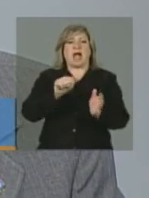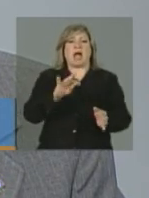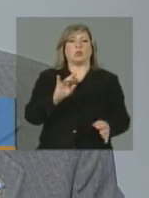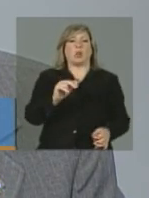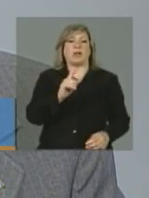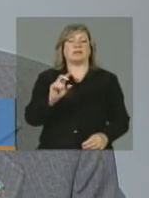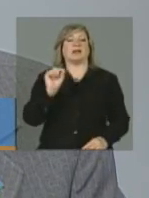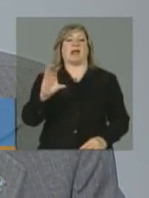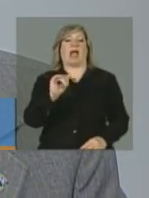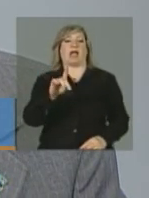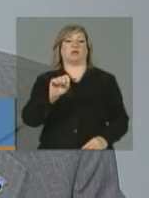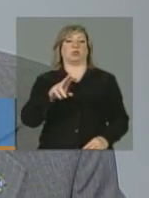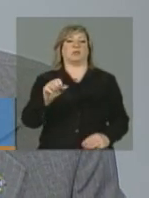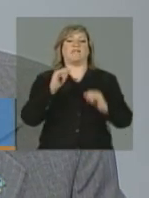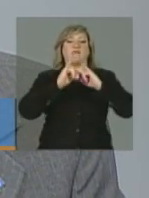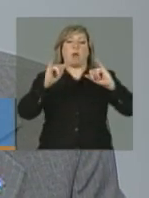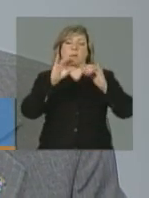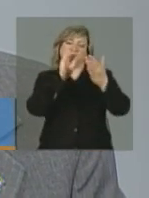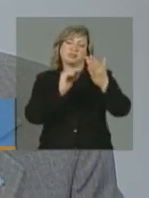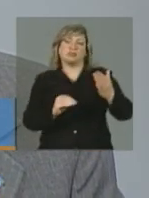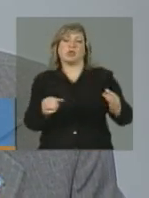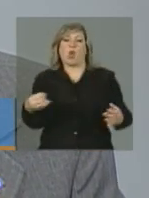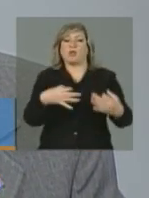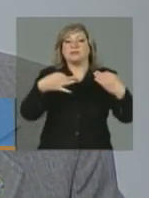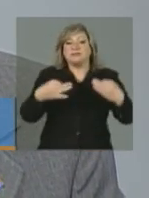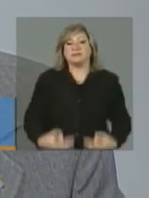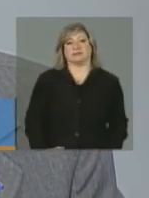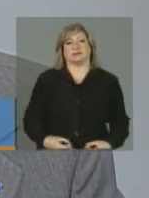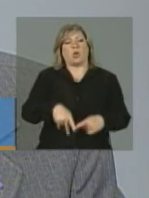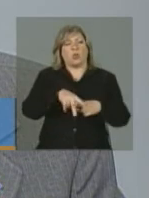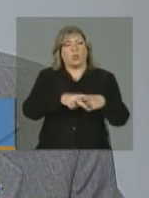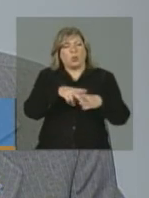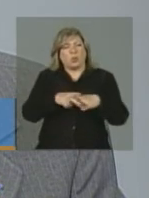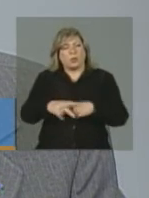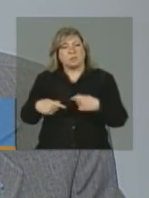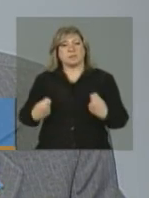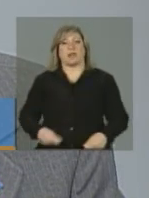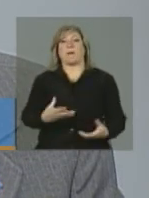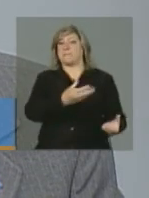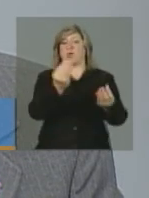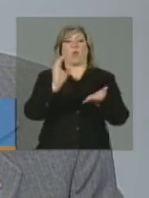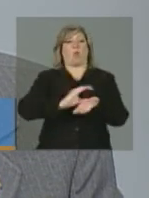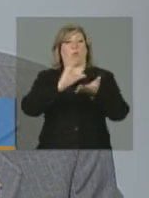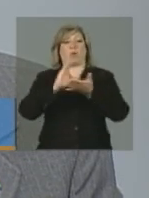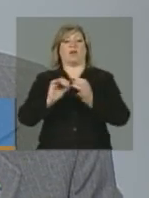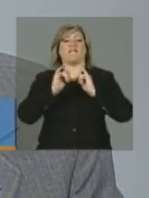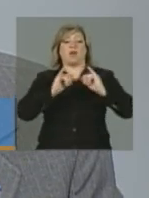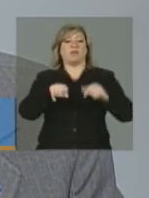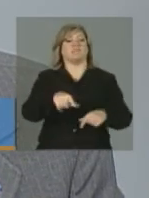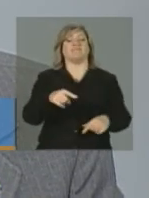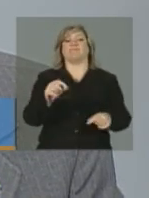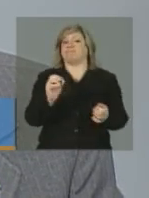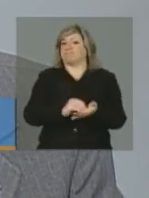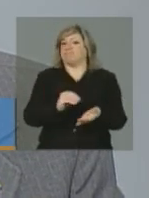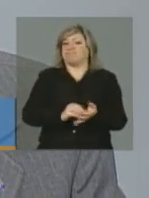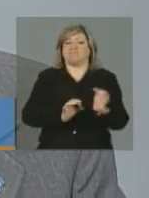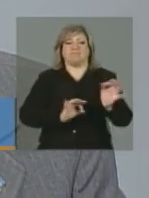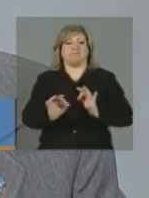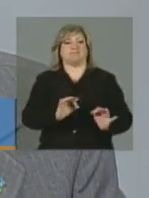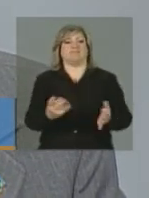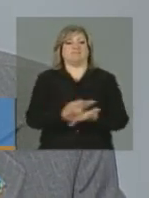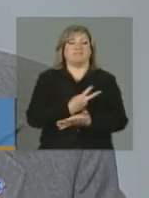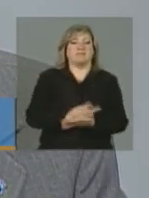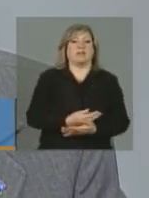CAD SUAS. Né? Nós temos ainda uma quantidade muito grande de conselhos que estão com os dados desatualizados, que não têm